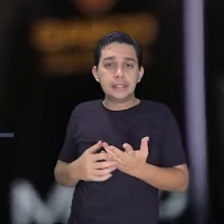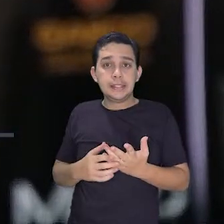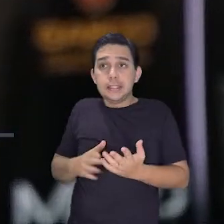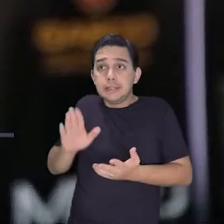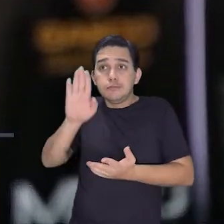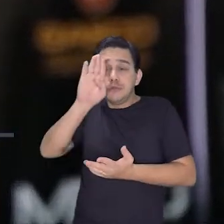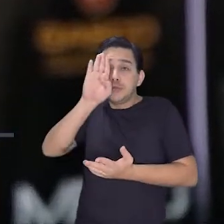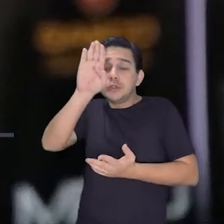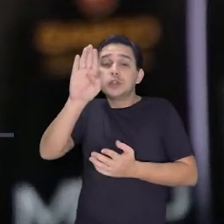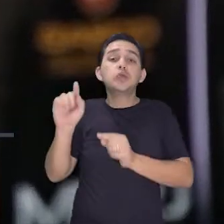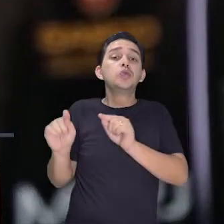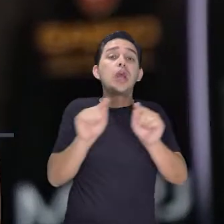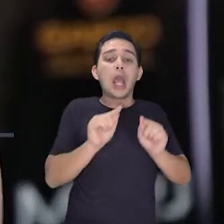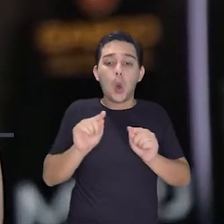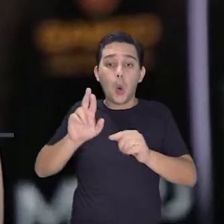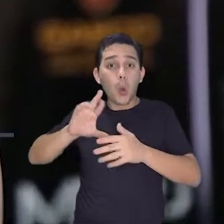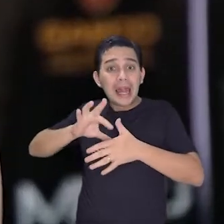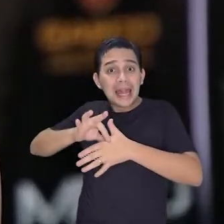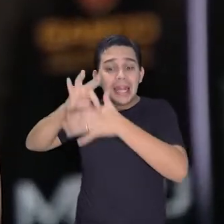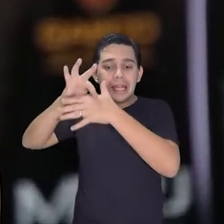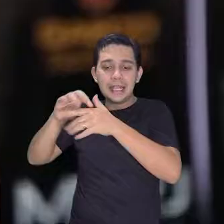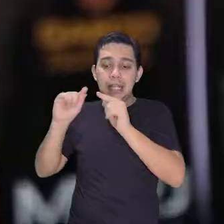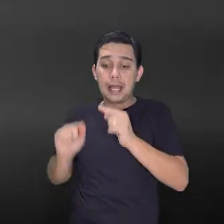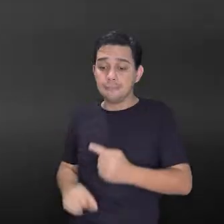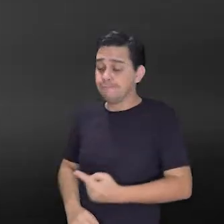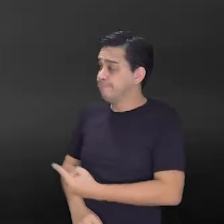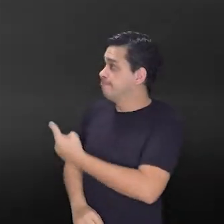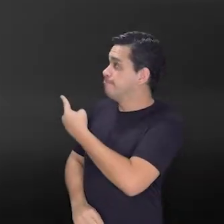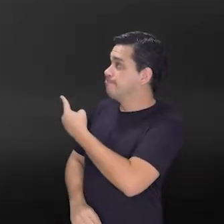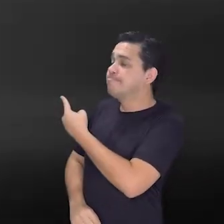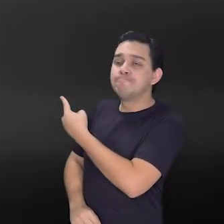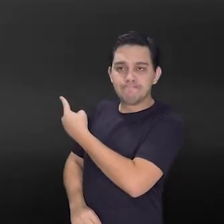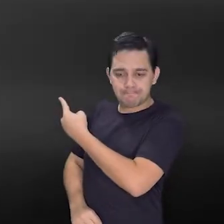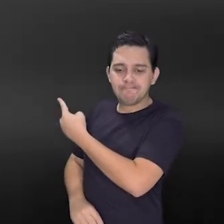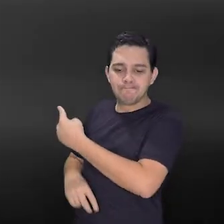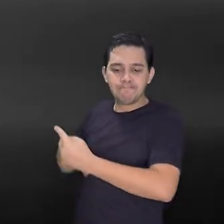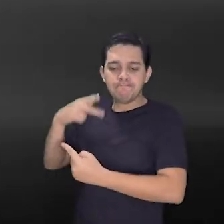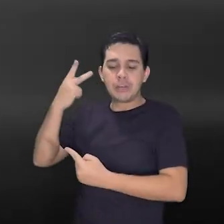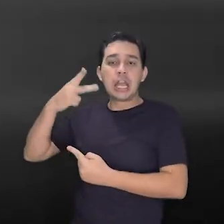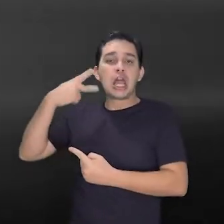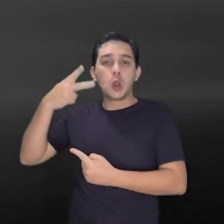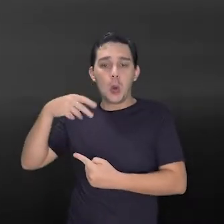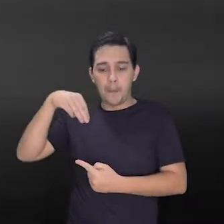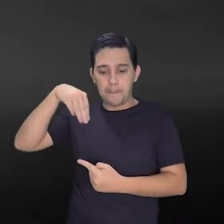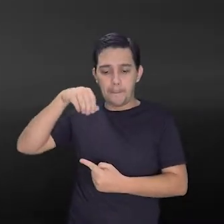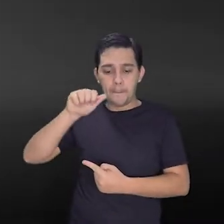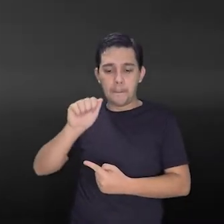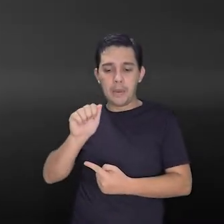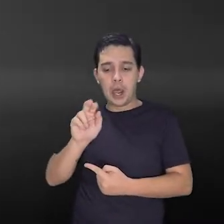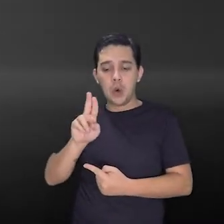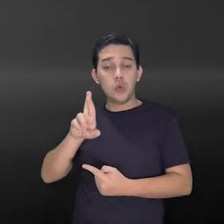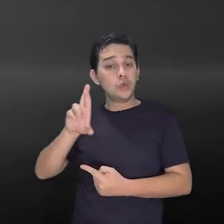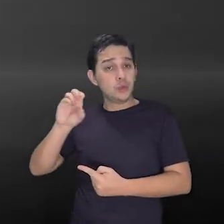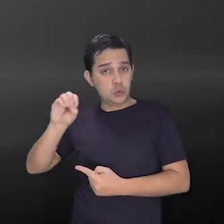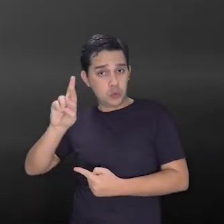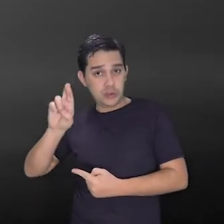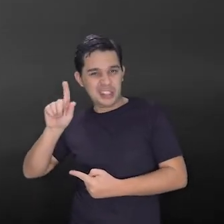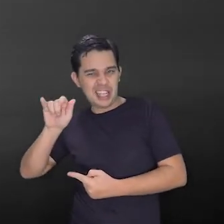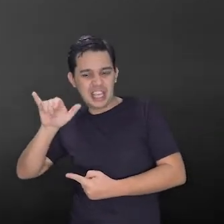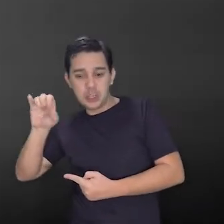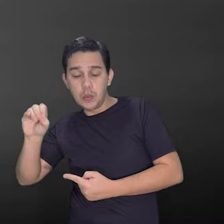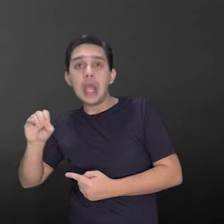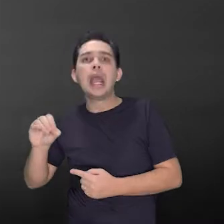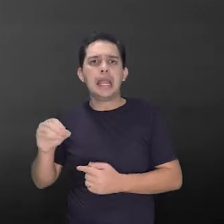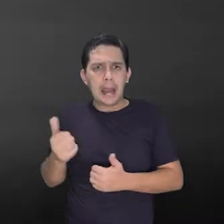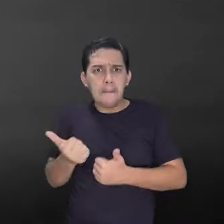e destacando aí o líder, que era o vereador, conhecido como Maurinho do Paiol, vice-presidente